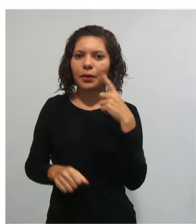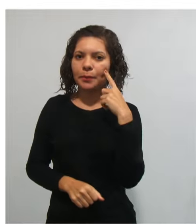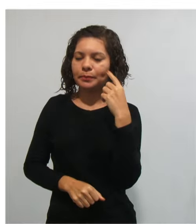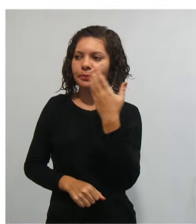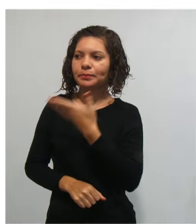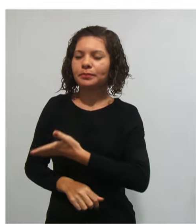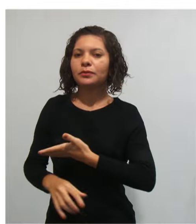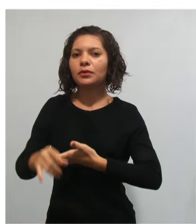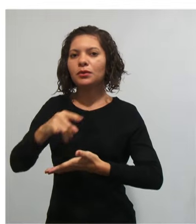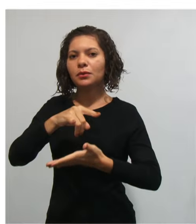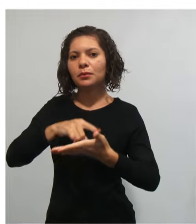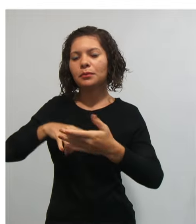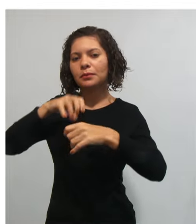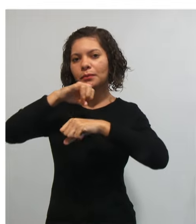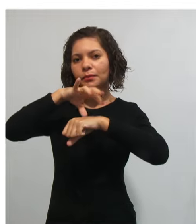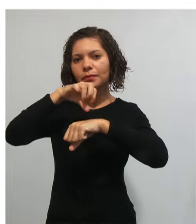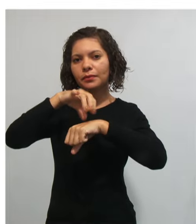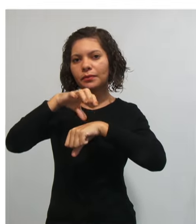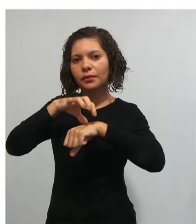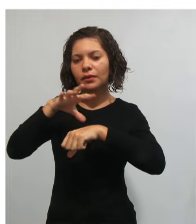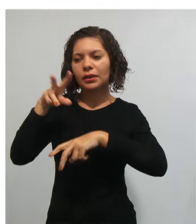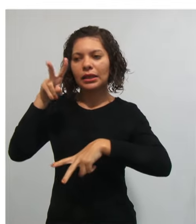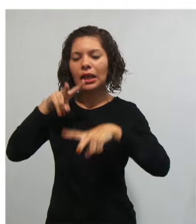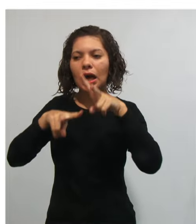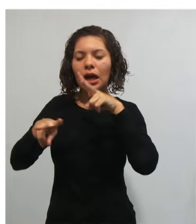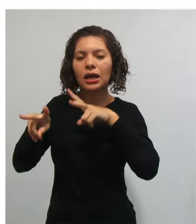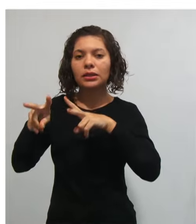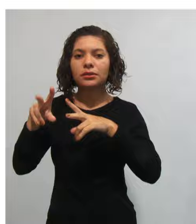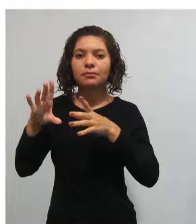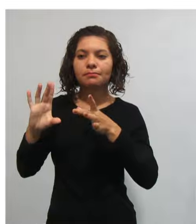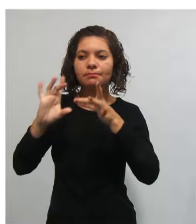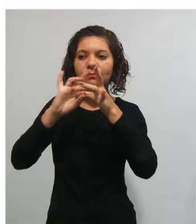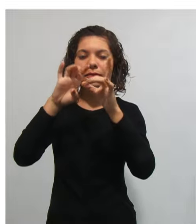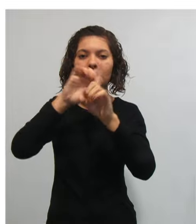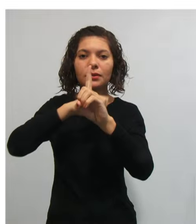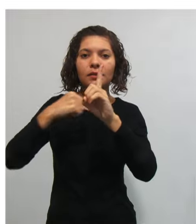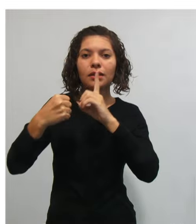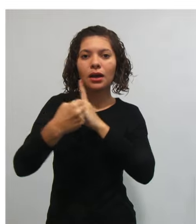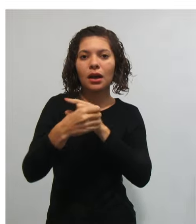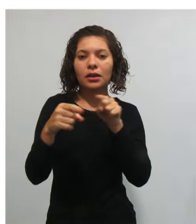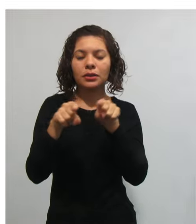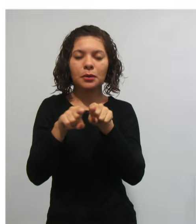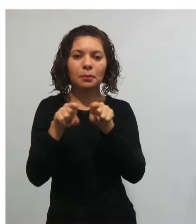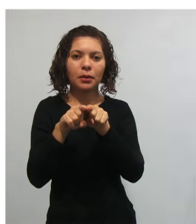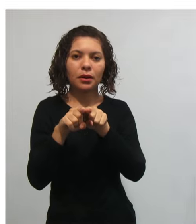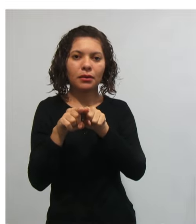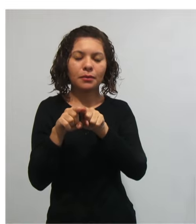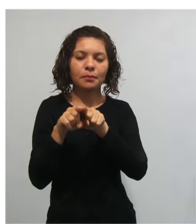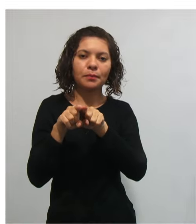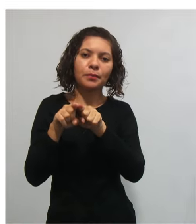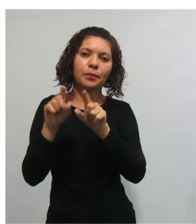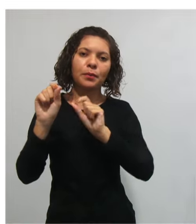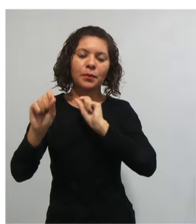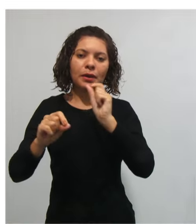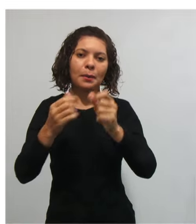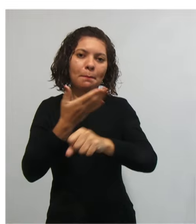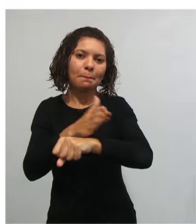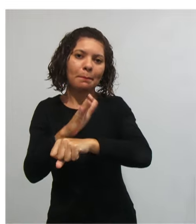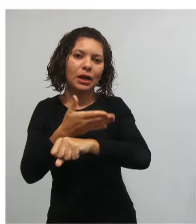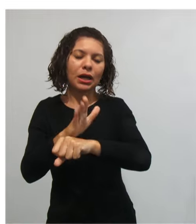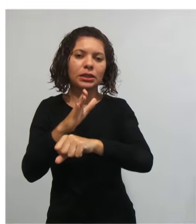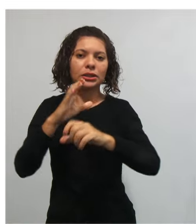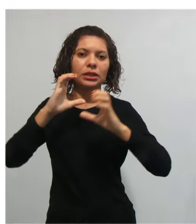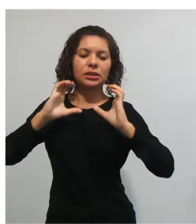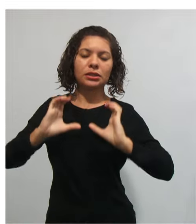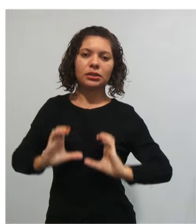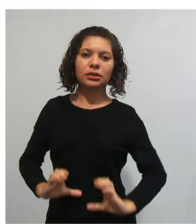e aqui a bncc orienta que se faça análise de contexto social que se promova práticas